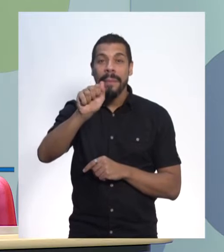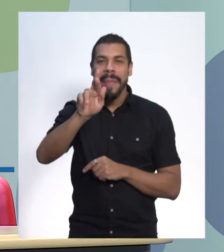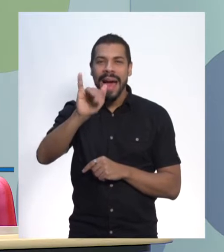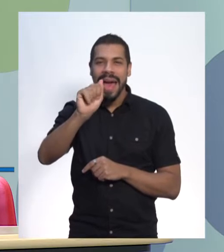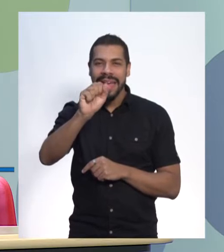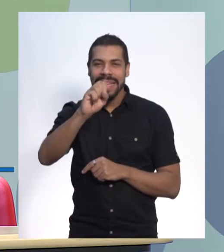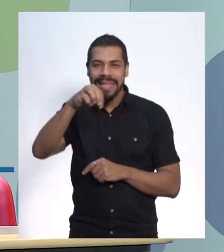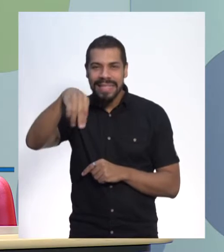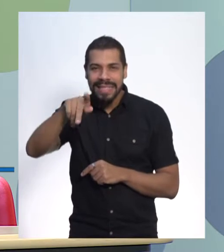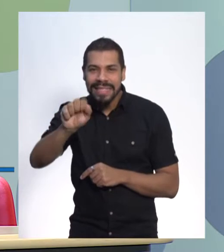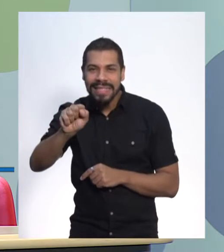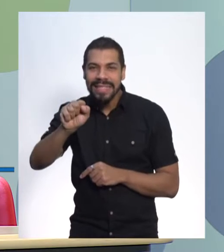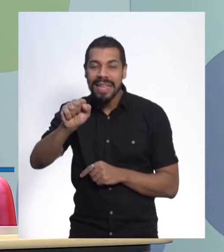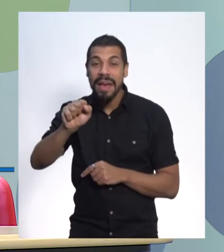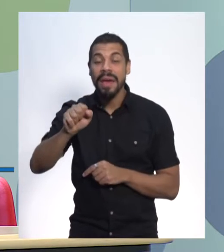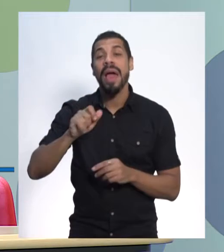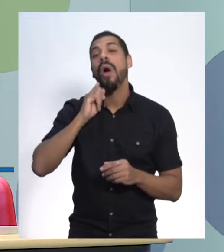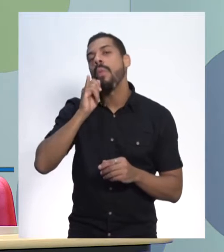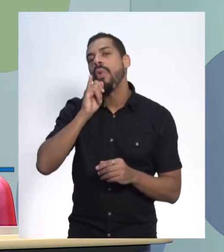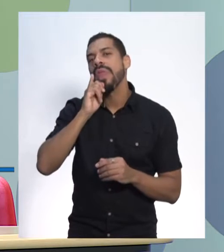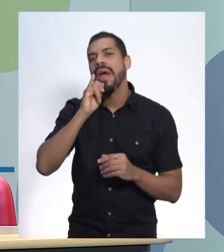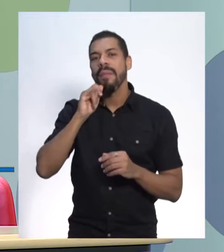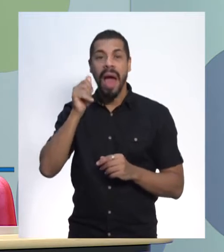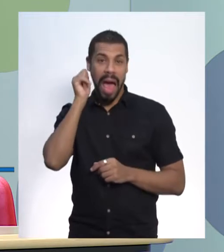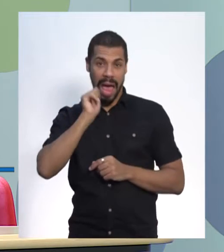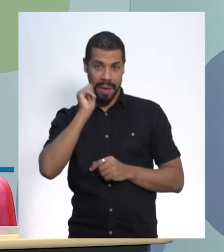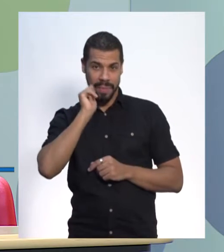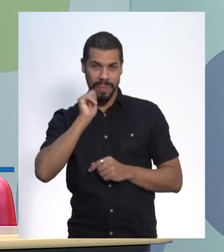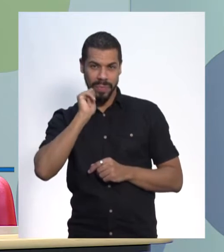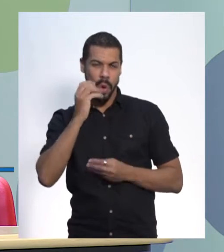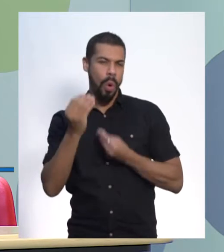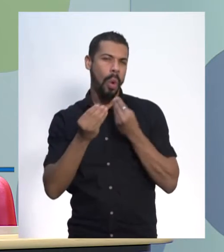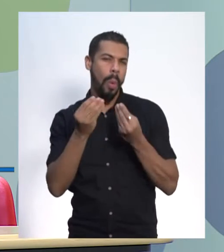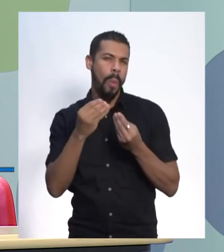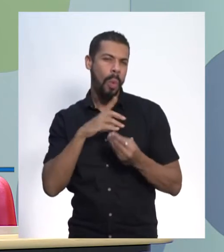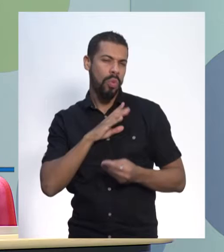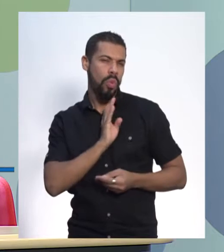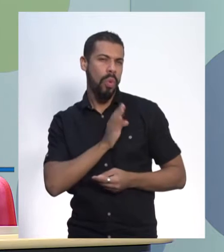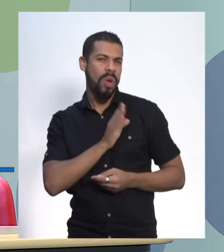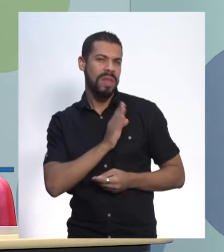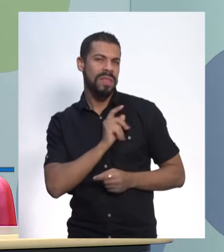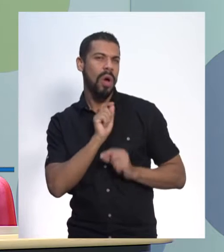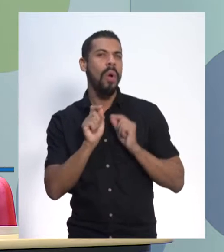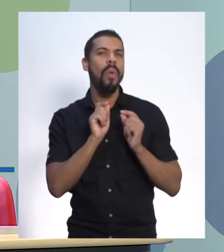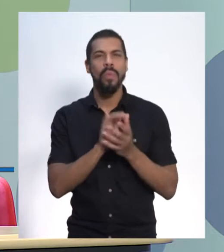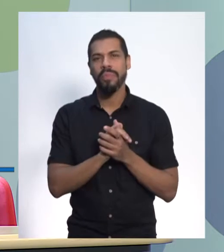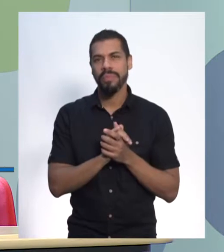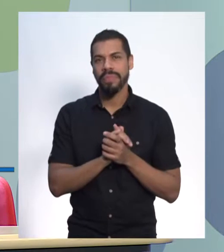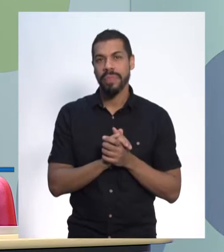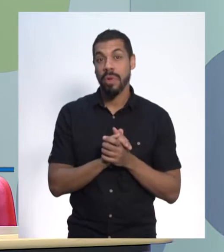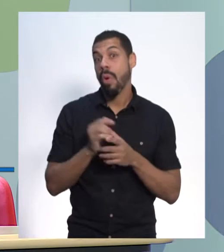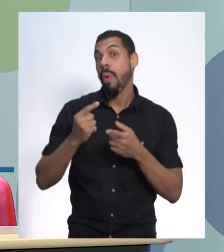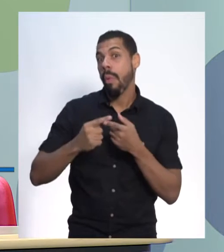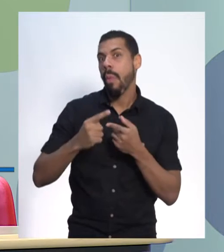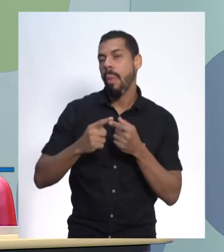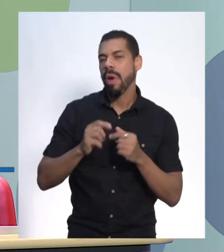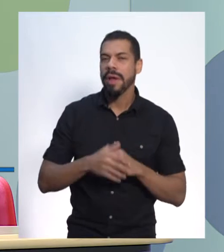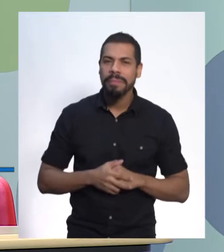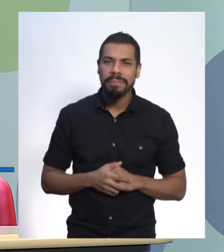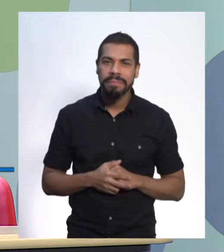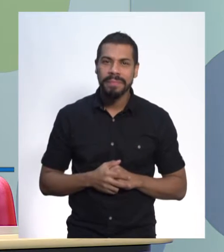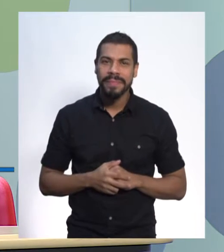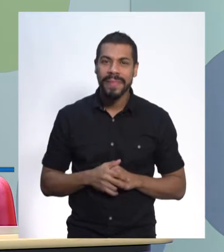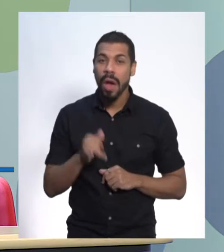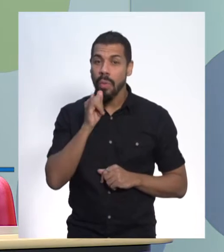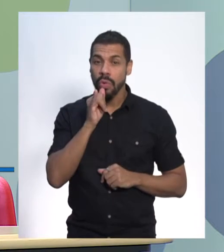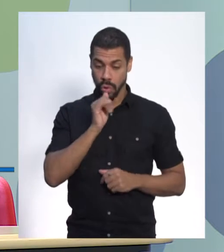basicamente sobre coisas da sociedade. Fala assim, quem manda é o coração, é a cabeça. Por que eu tenho que eliminar a cabeça? Porque eu elimino a razão. Quem